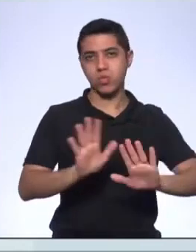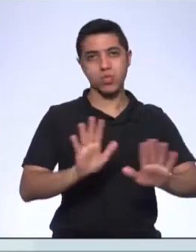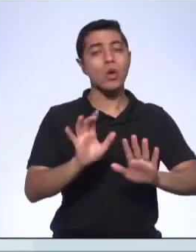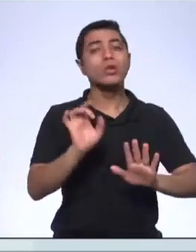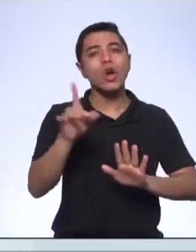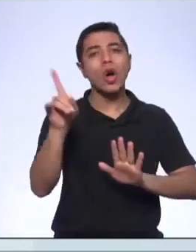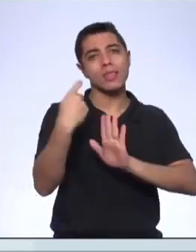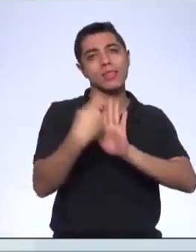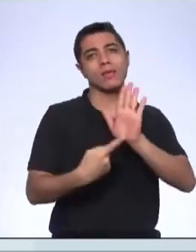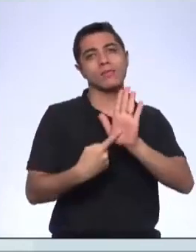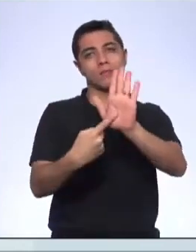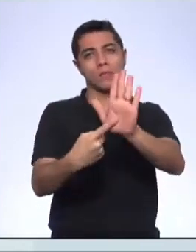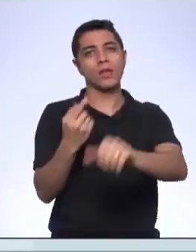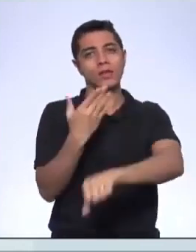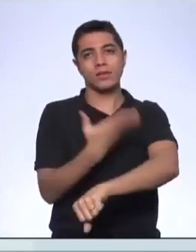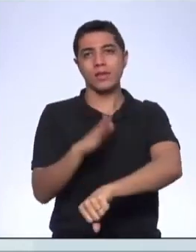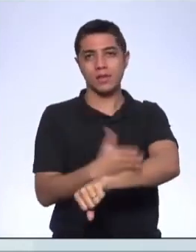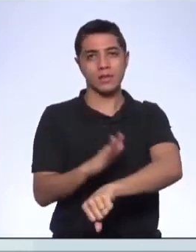você